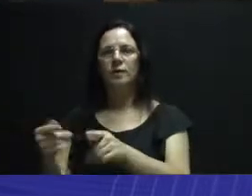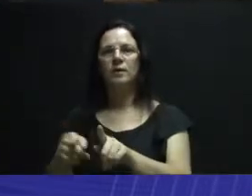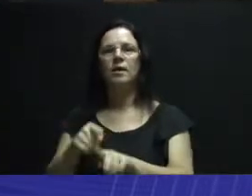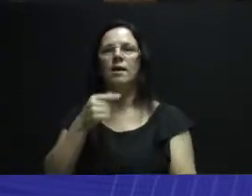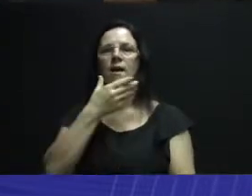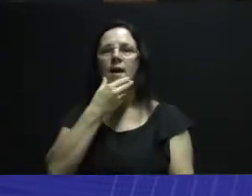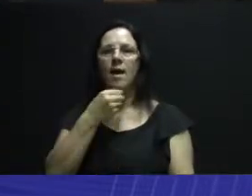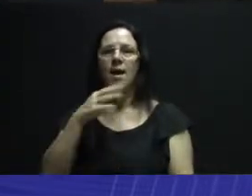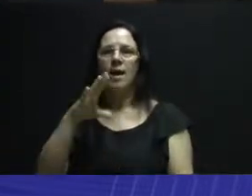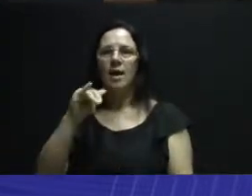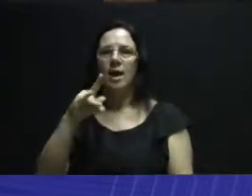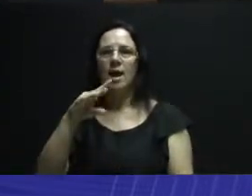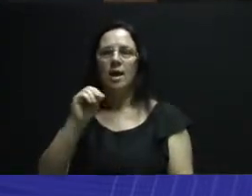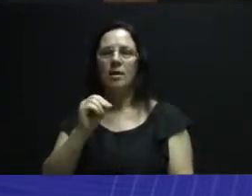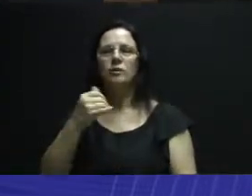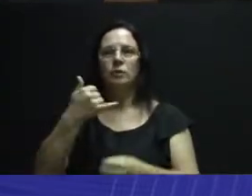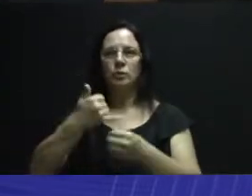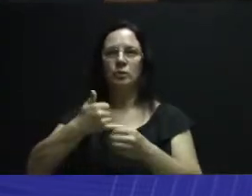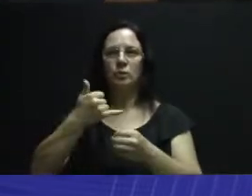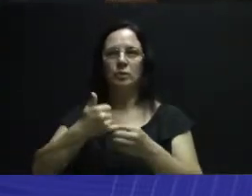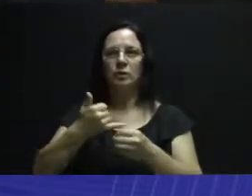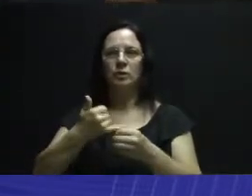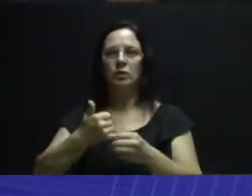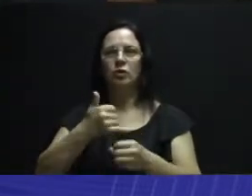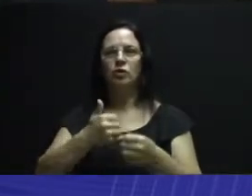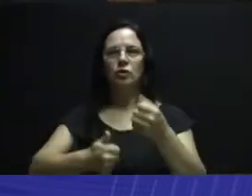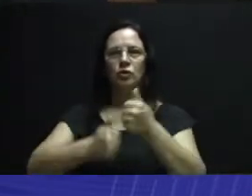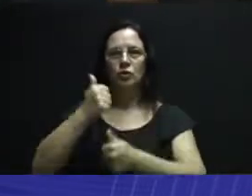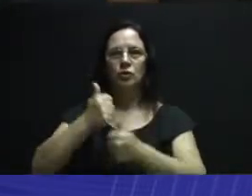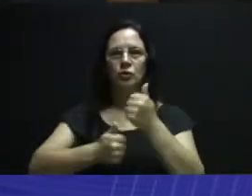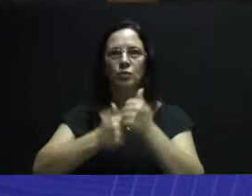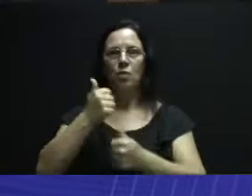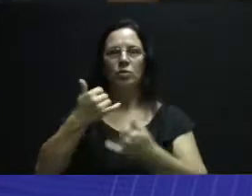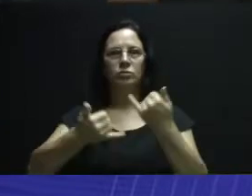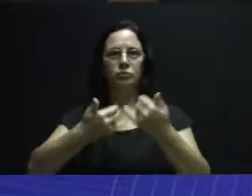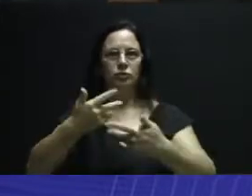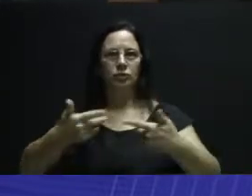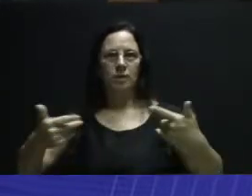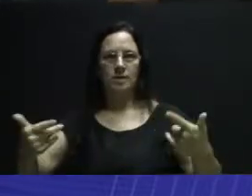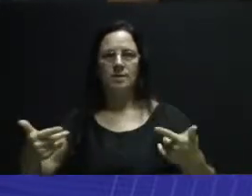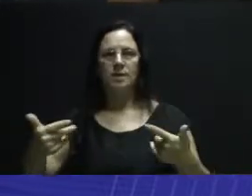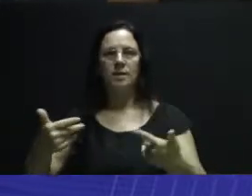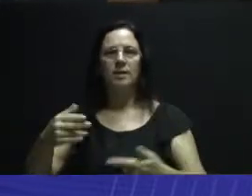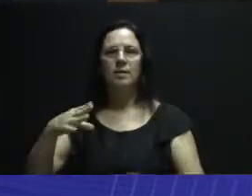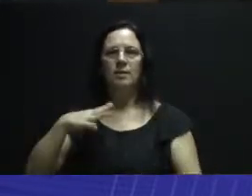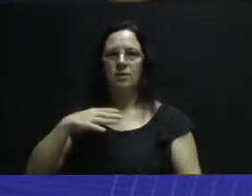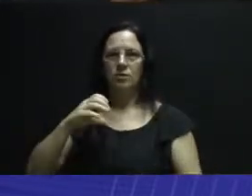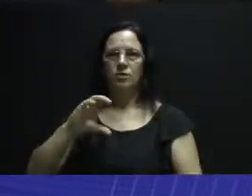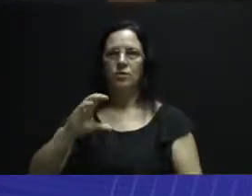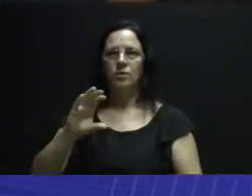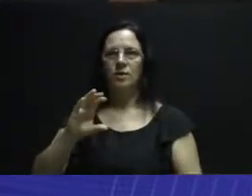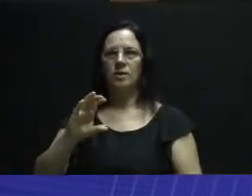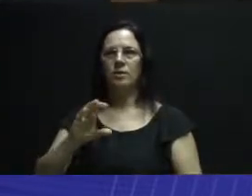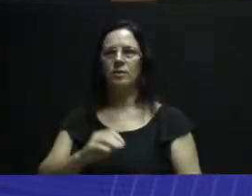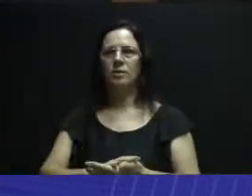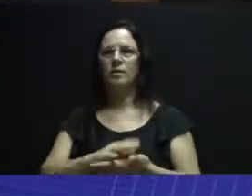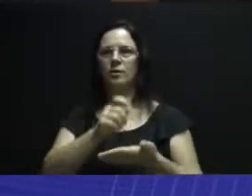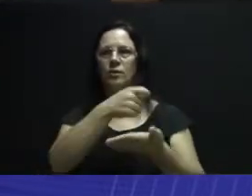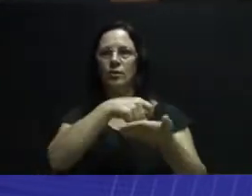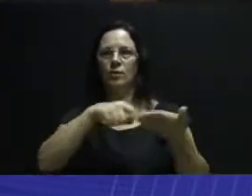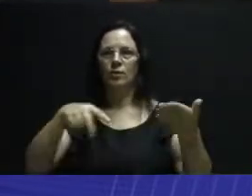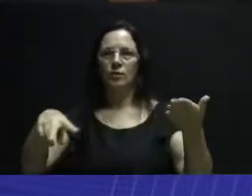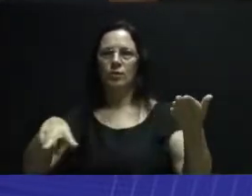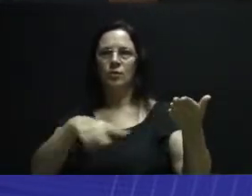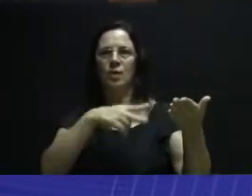Alberto é presidente do Conselho Municipal de Esportes e Lazer de Cubatão. Pelas razões descritas, Carlos